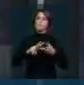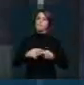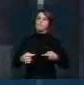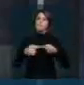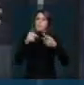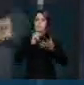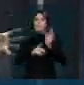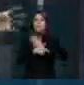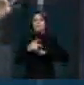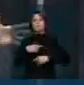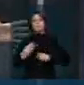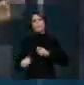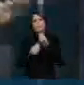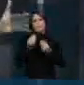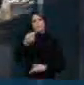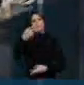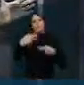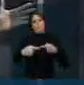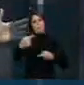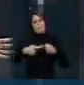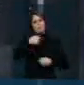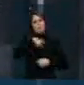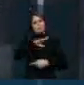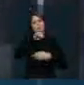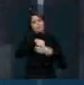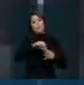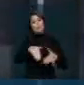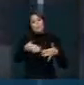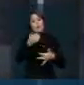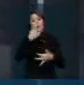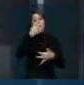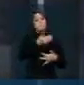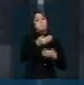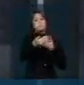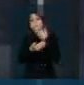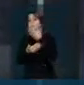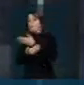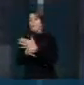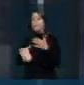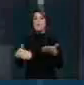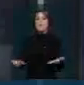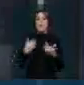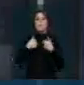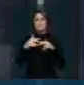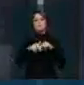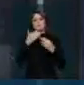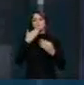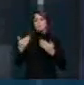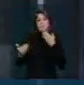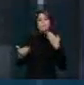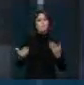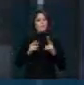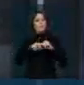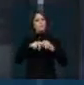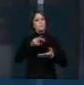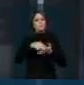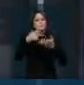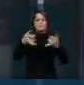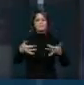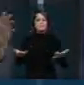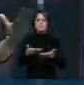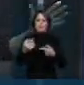colocarmos no campo político ao qual pertencemos. E é dessa forma que eu me coloco na tribuna da Casa,